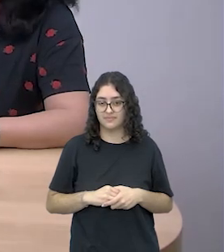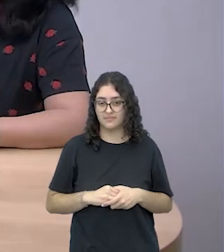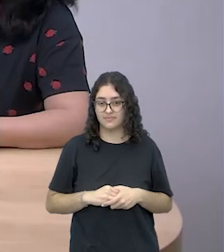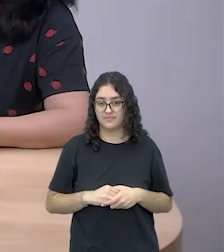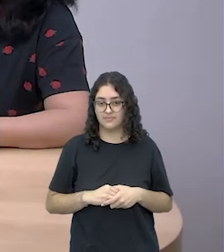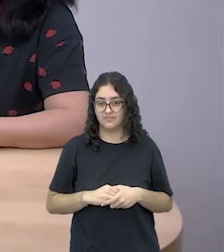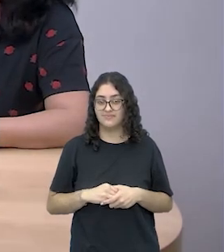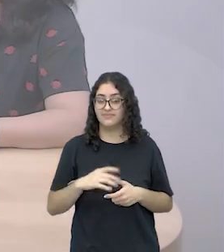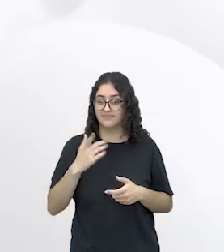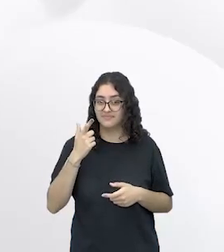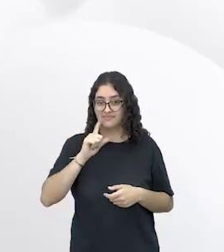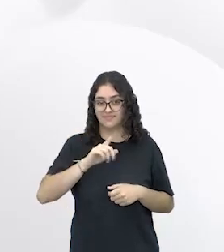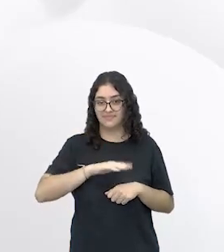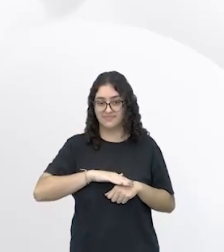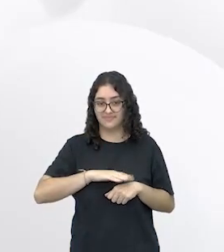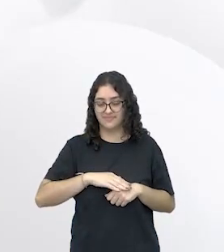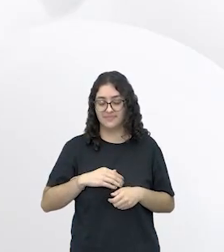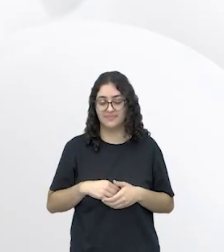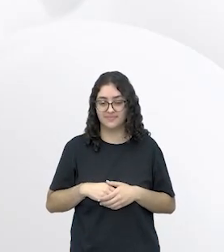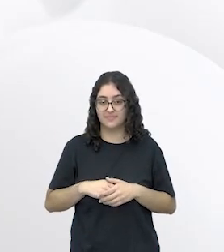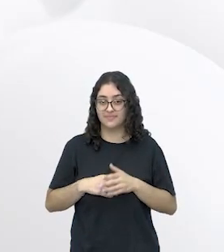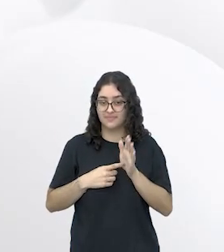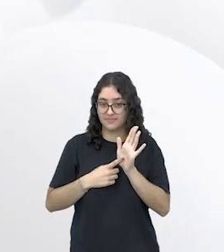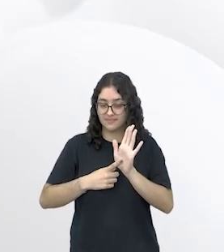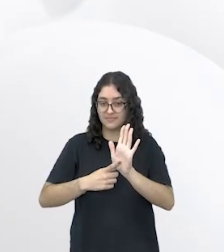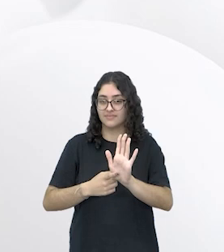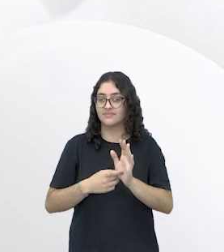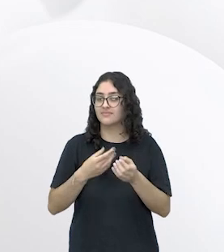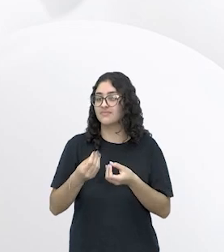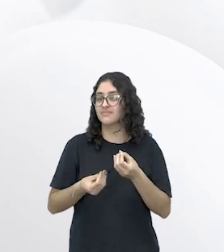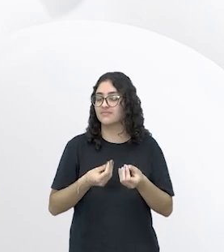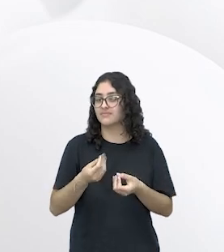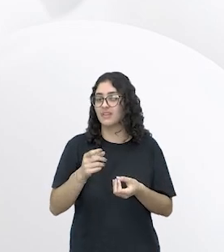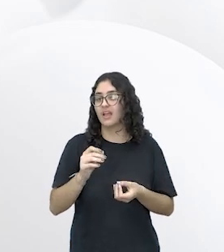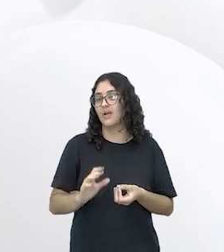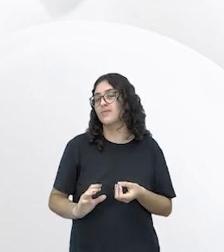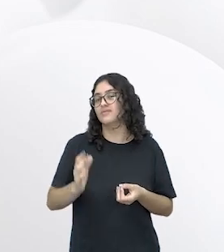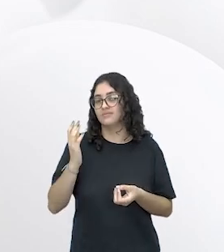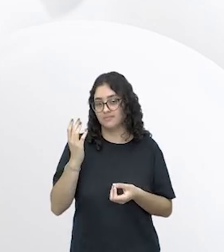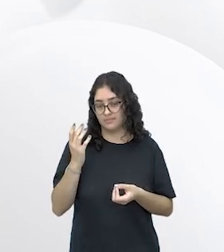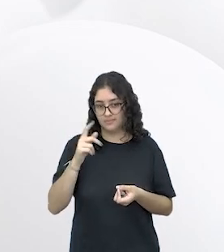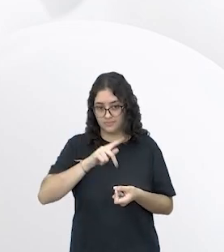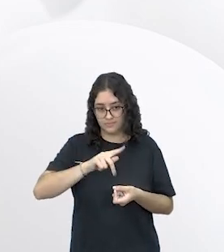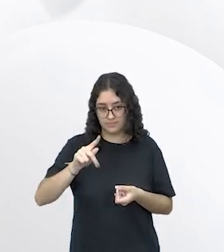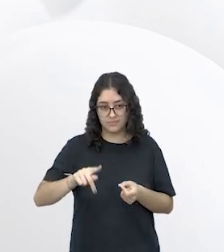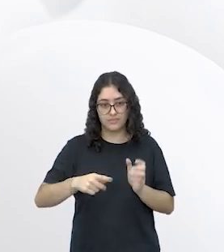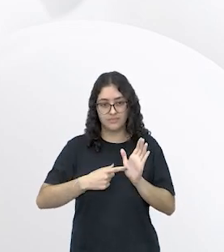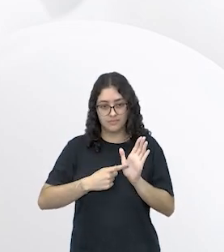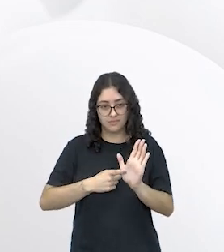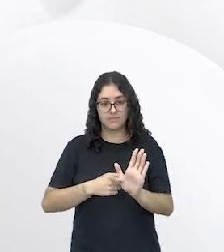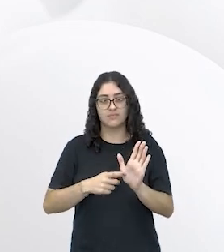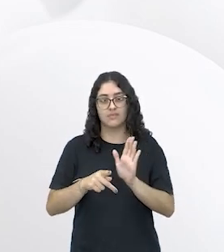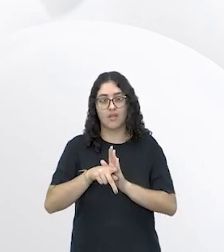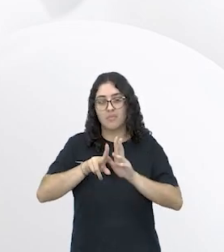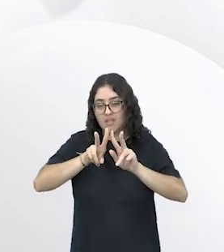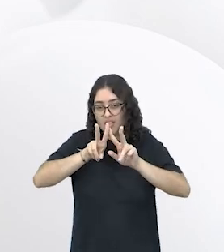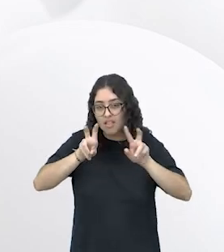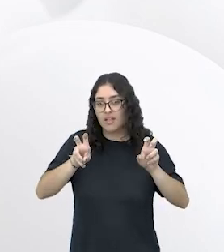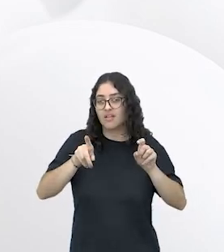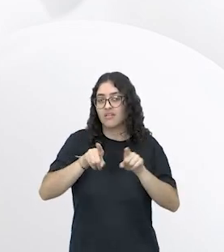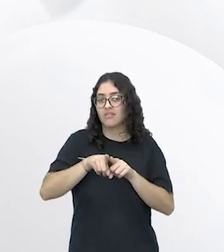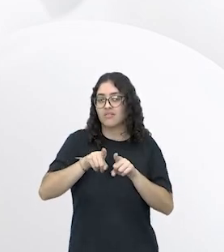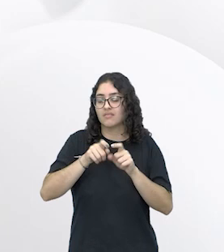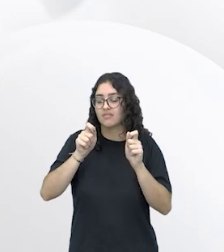Consegui fazer aqui uma coisa. A apresentação. Então, o que, que acontece? O professor, ele apresenta o assunto, ele pode